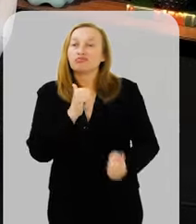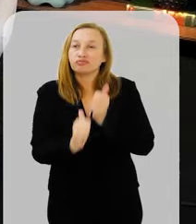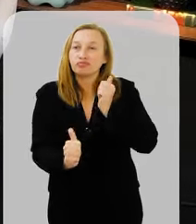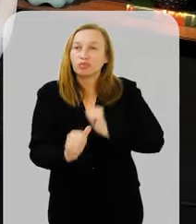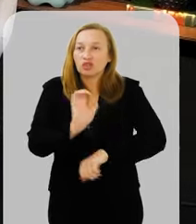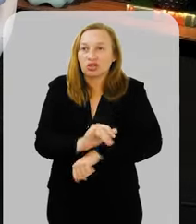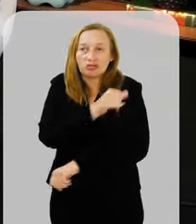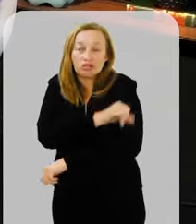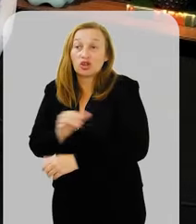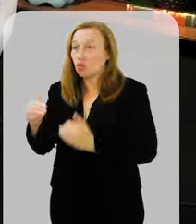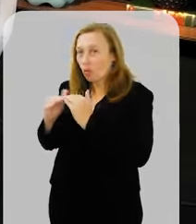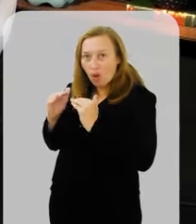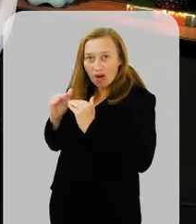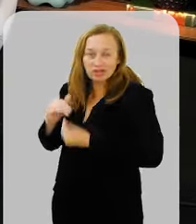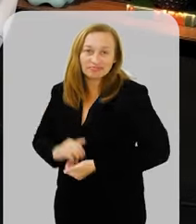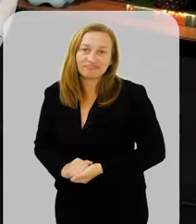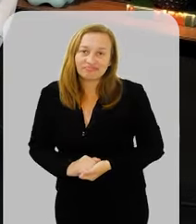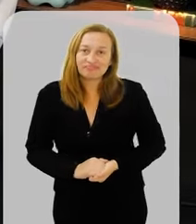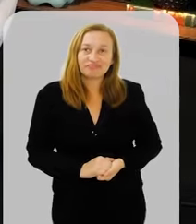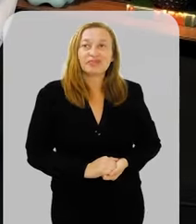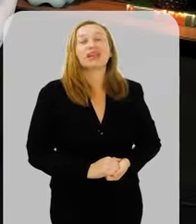do estado do Rio de Janeiro, concorda?